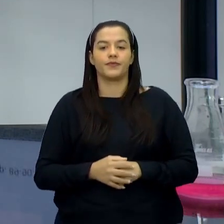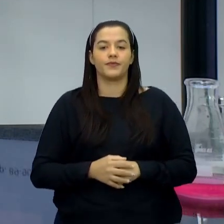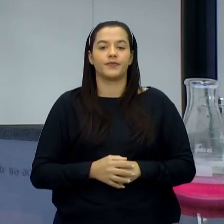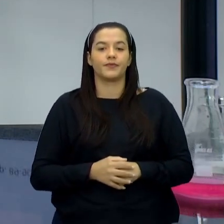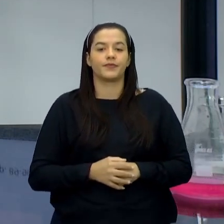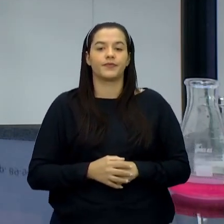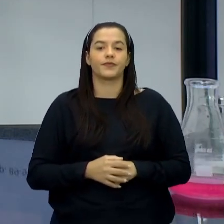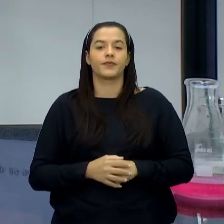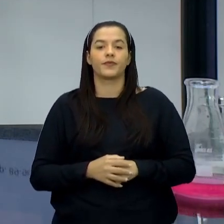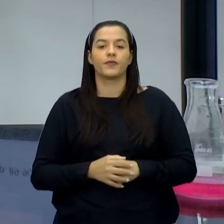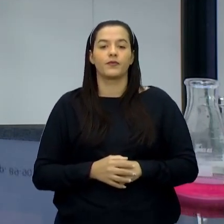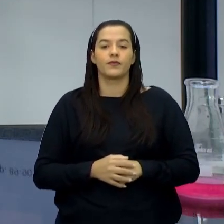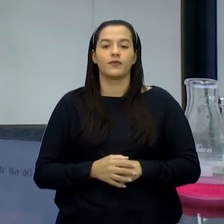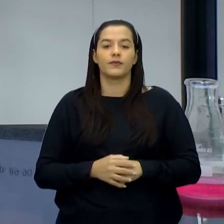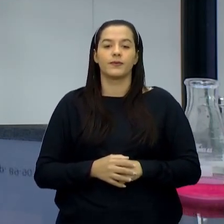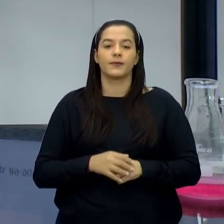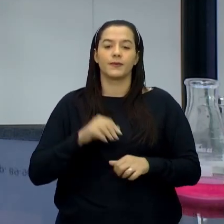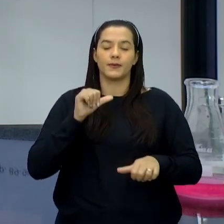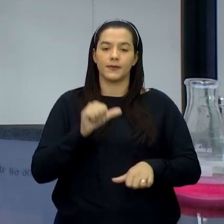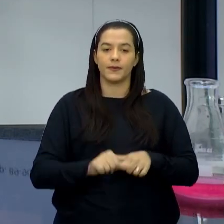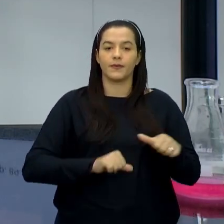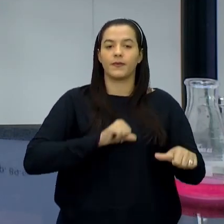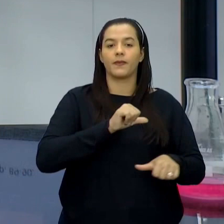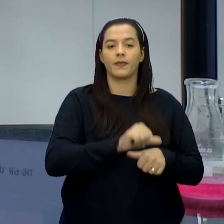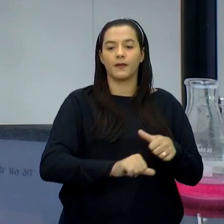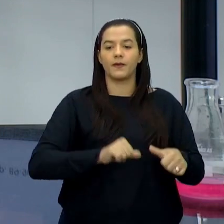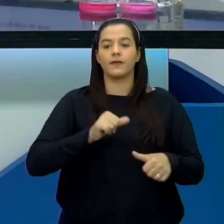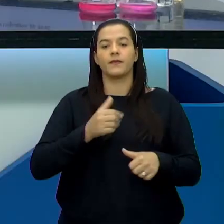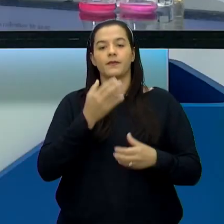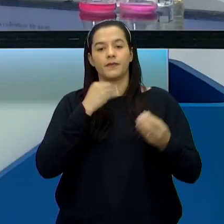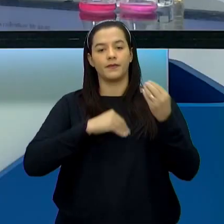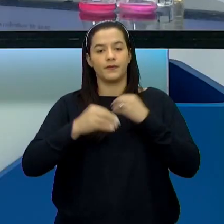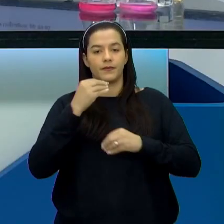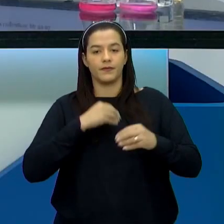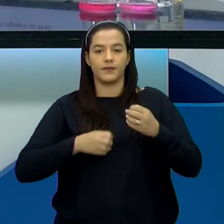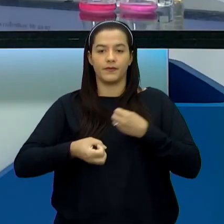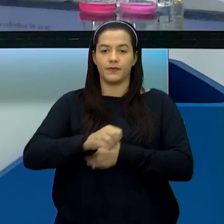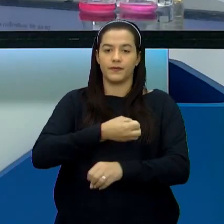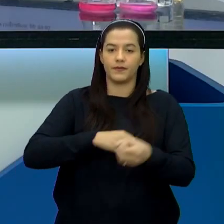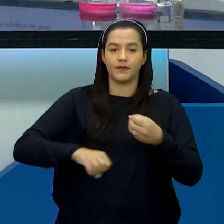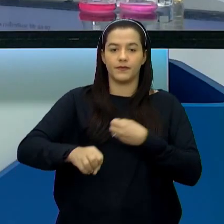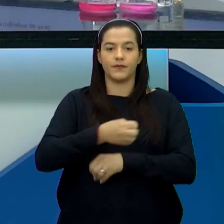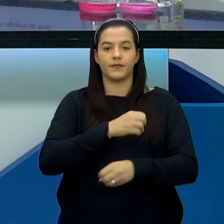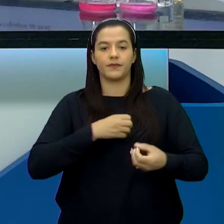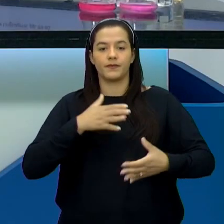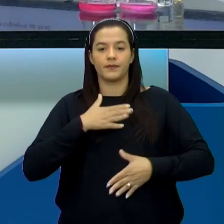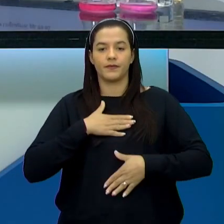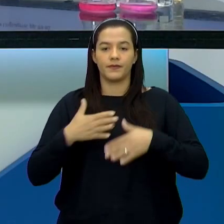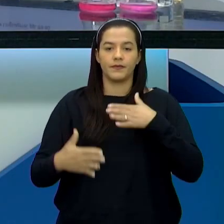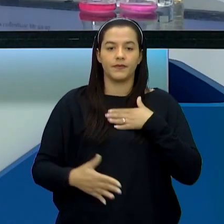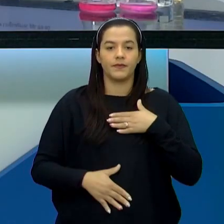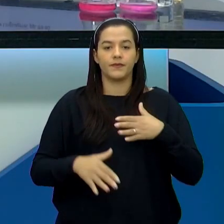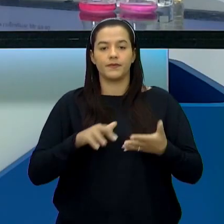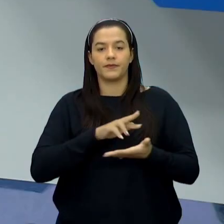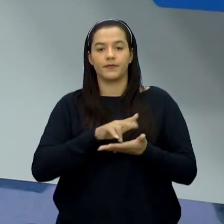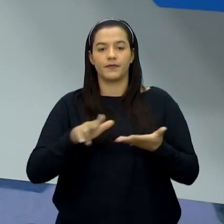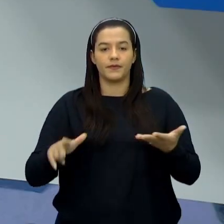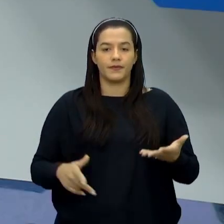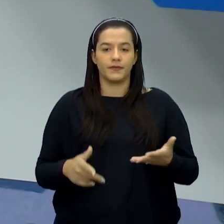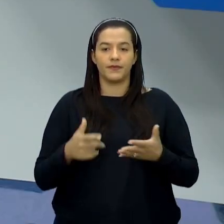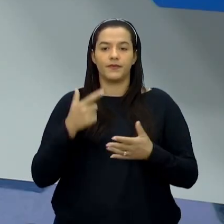como que eu digo? Se transformar? Se transformar, alimentar as moléculas do nosso corpo, né, Patrícia? É como se fosse